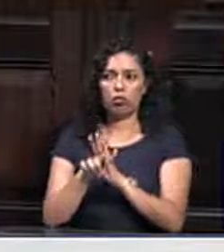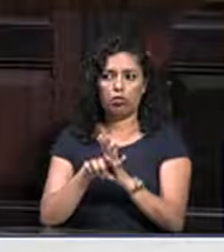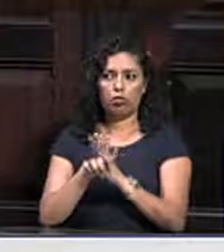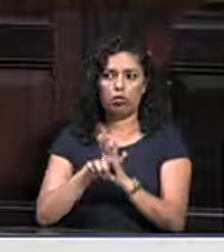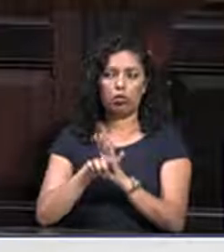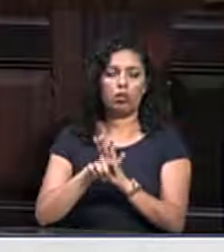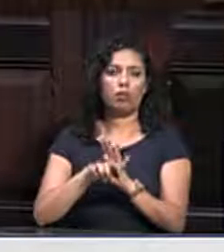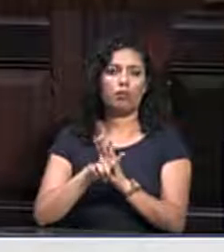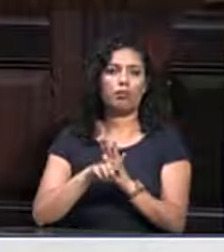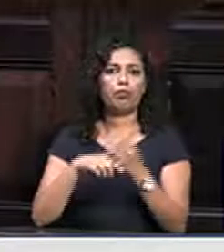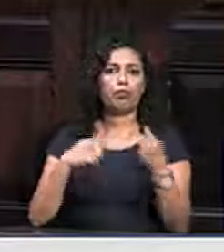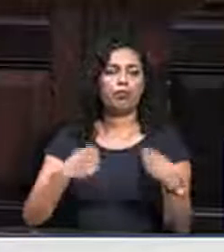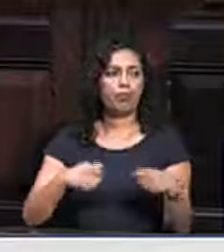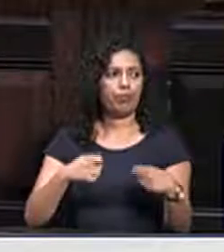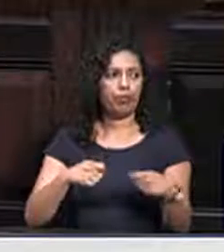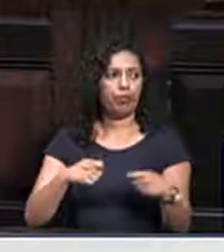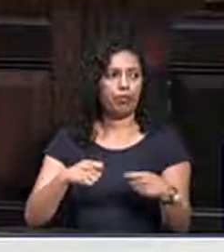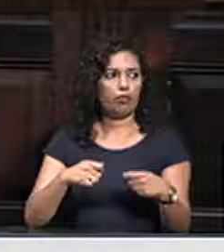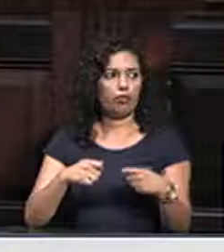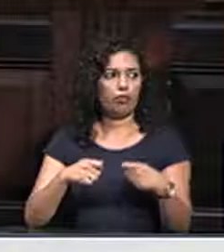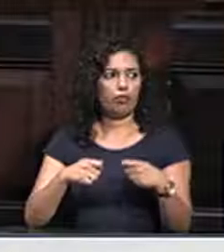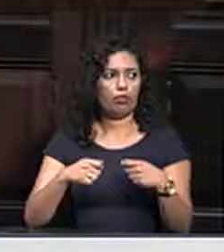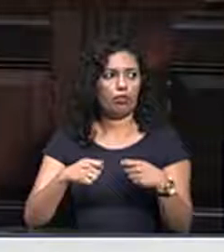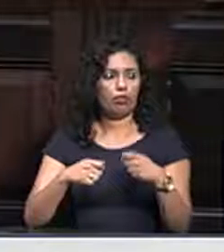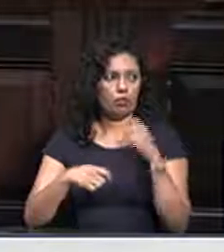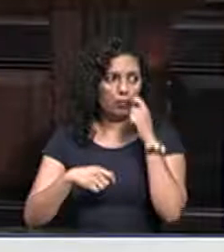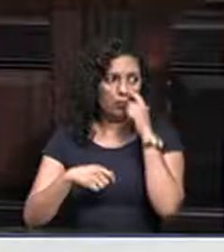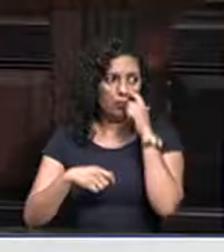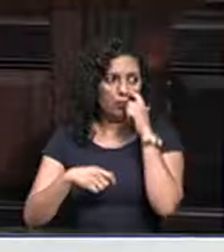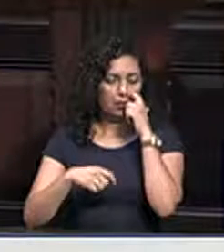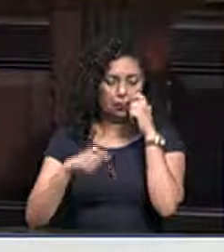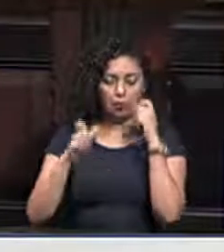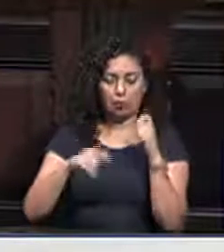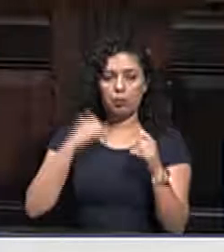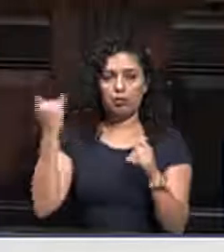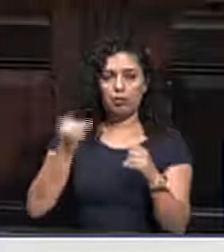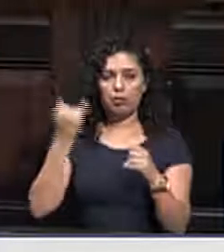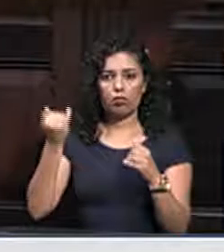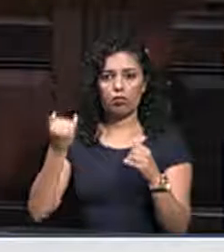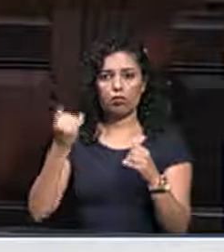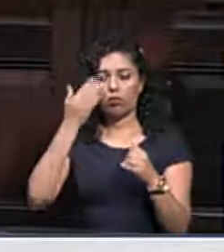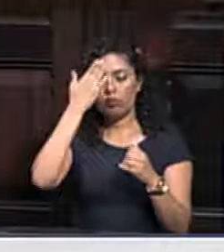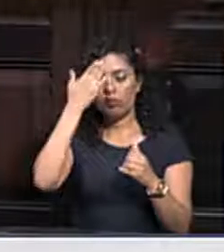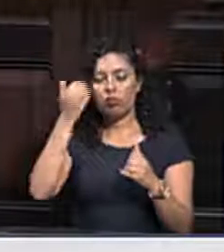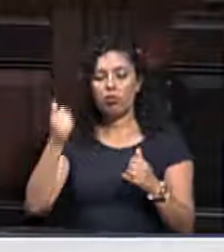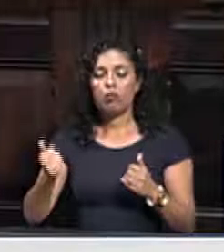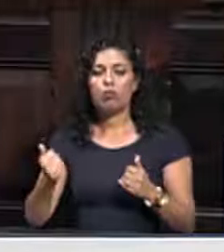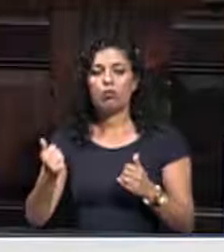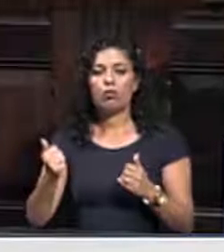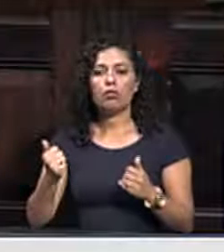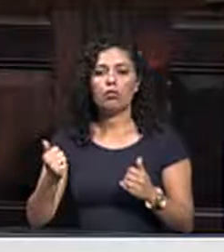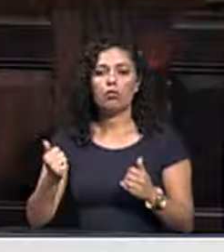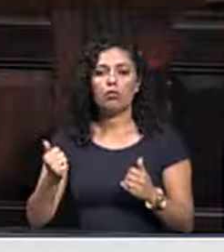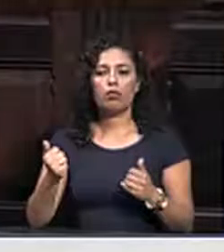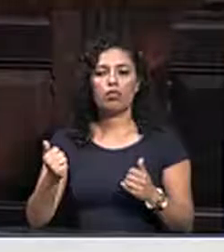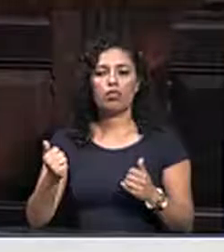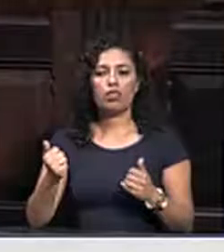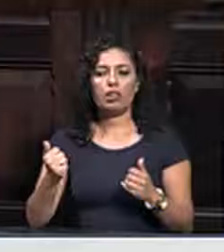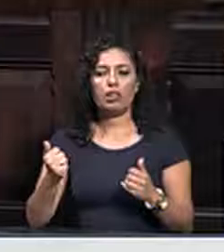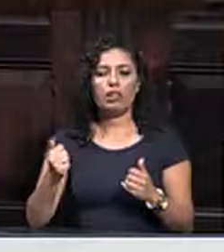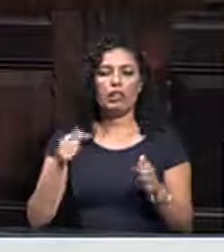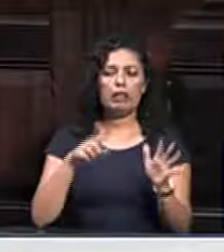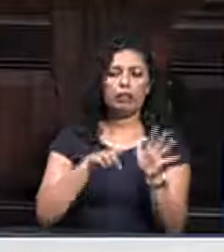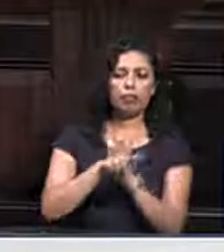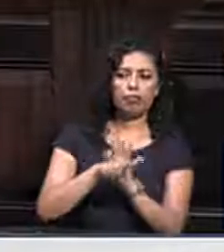tamanho e metodologia seja apresentado pelo governo. É preciso saber quem chancela técnica